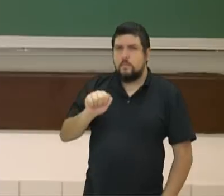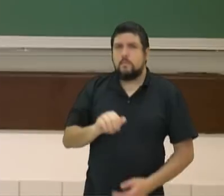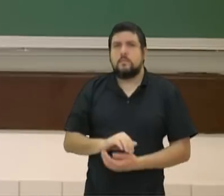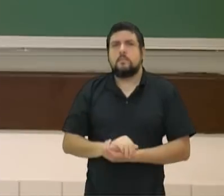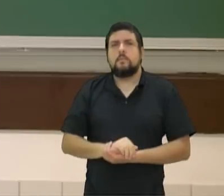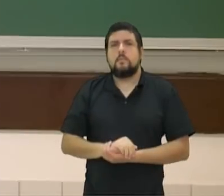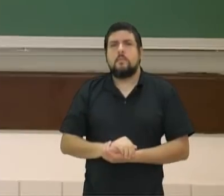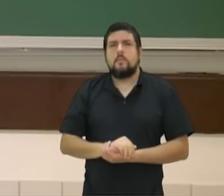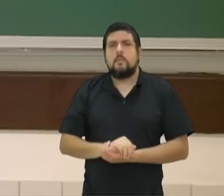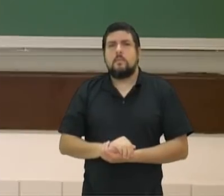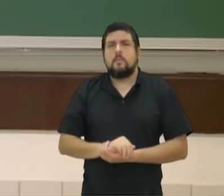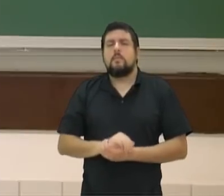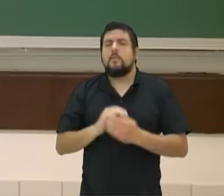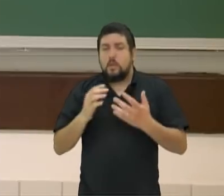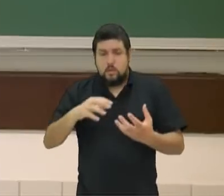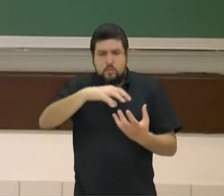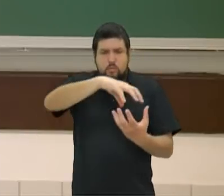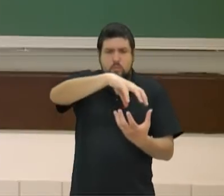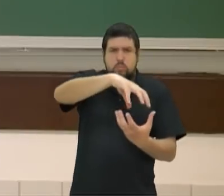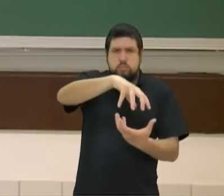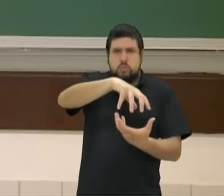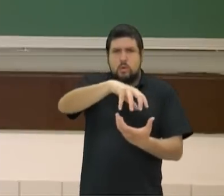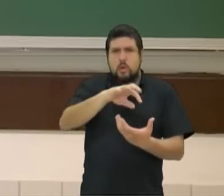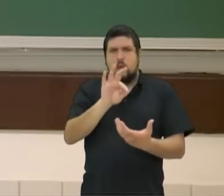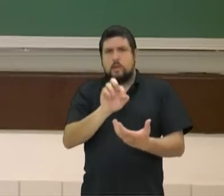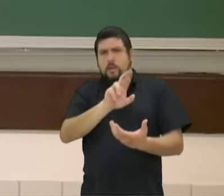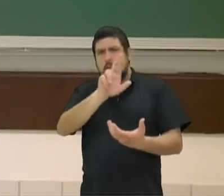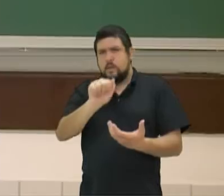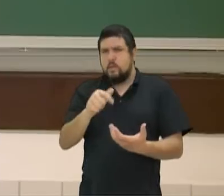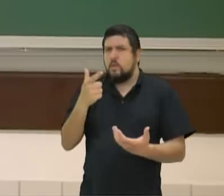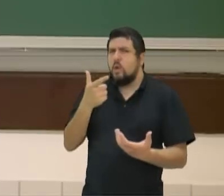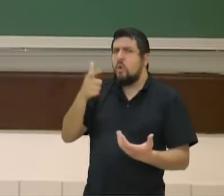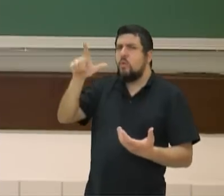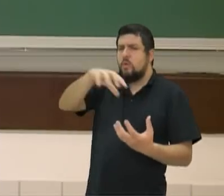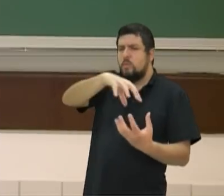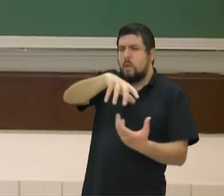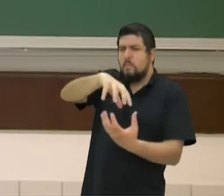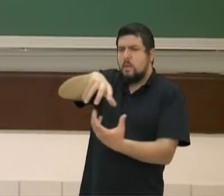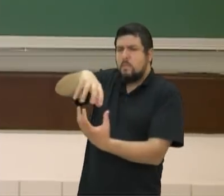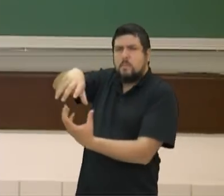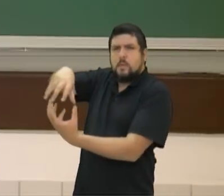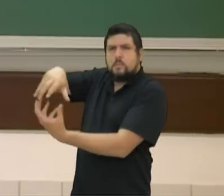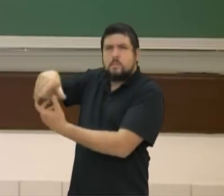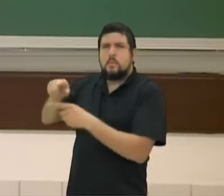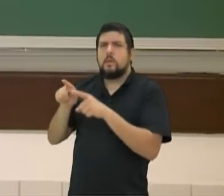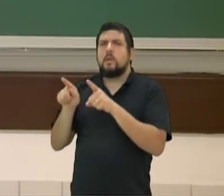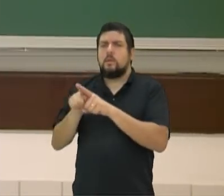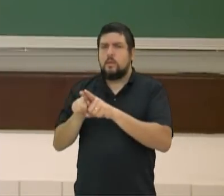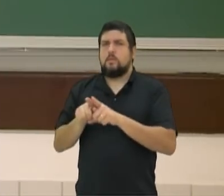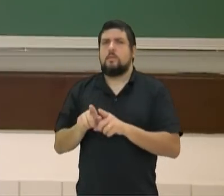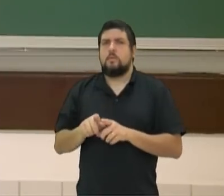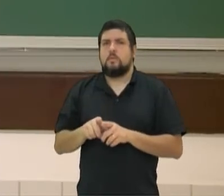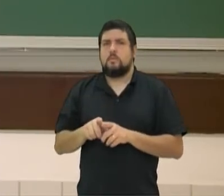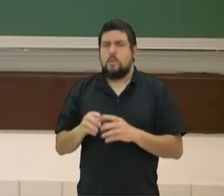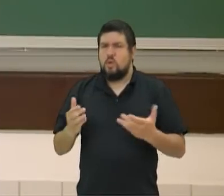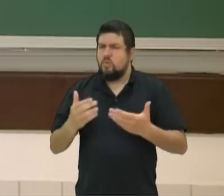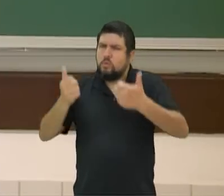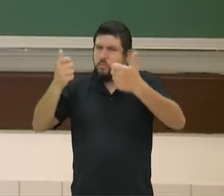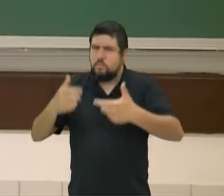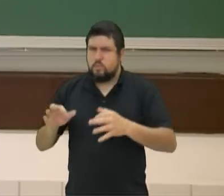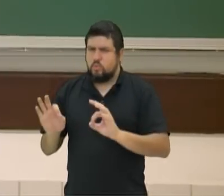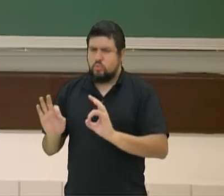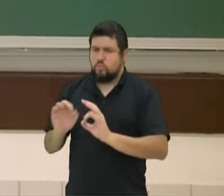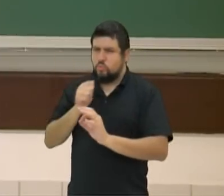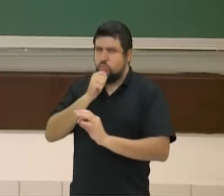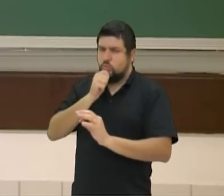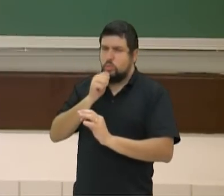outros planetas que se formaram. A gente não vai falar disso hoje, talvez a conversa para outra hora. Mas é importante lembrar que